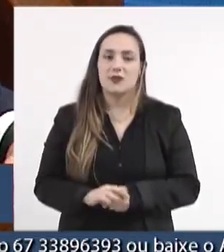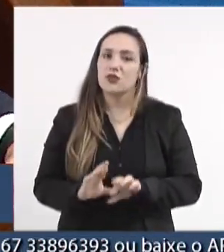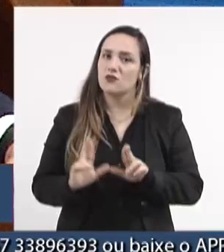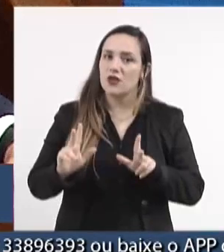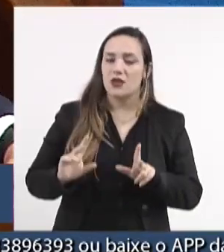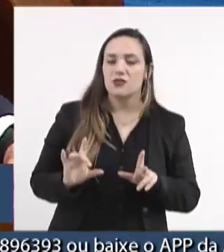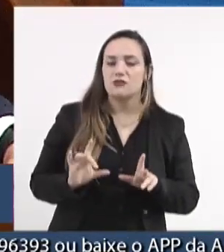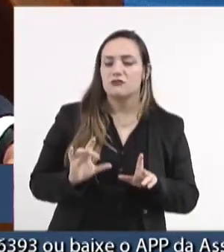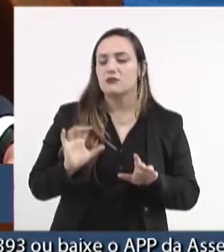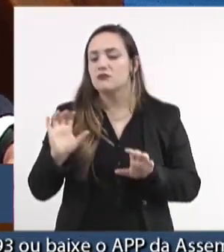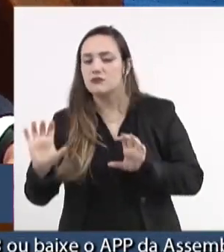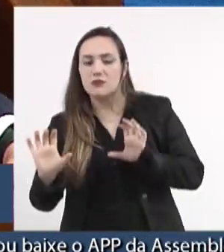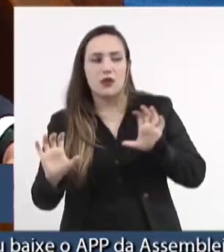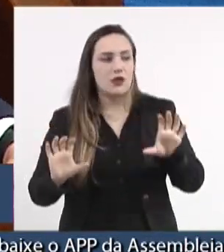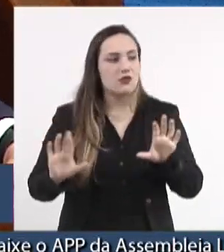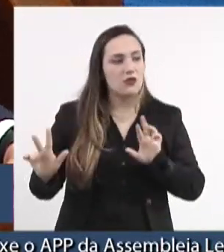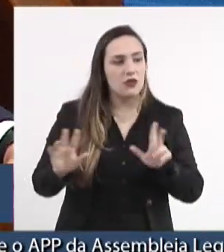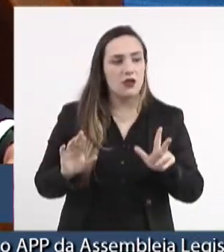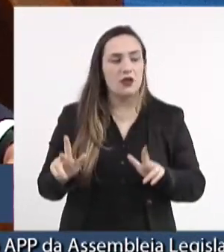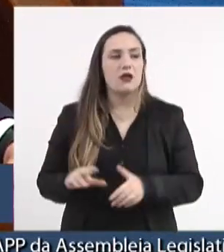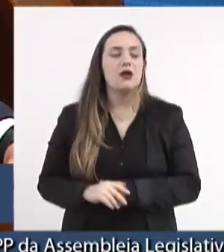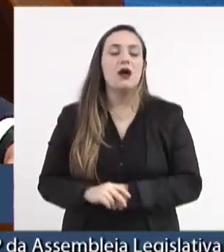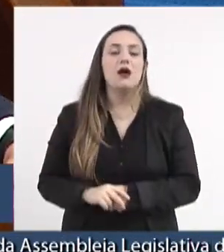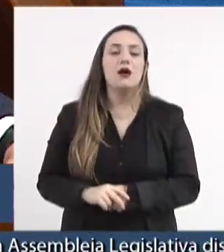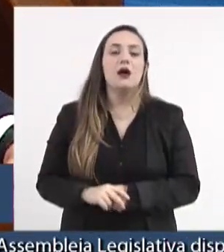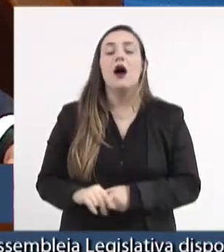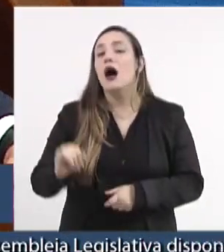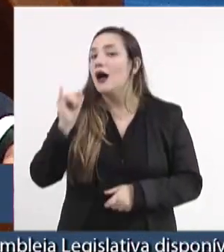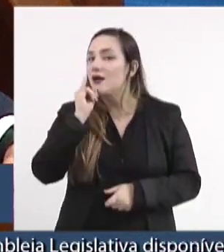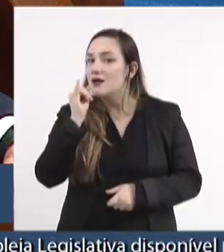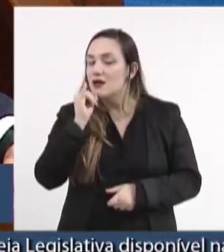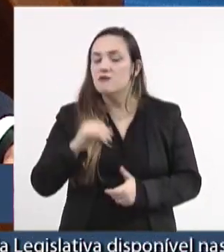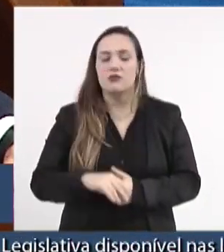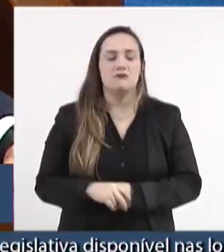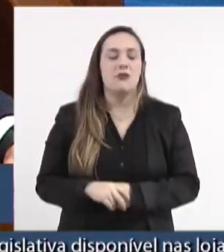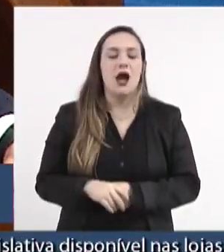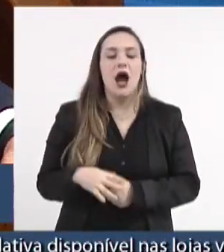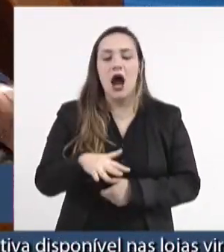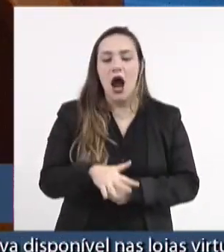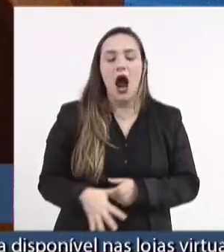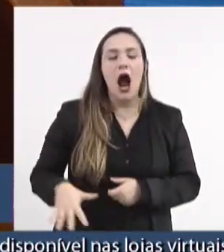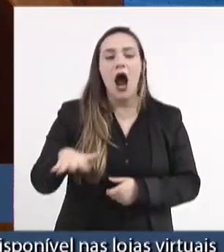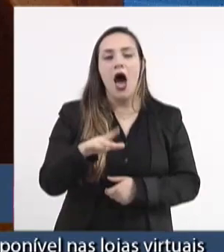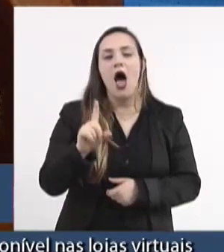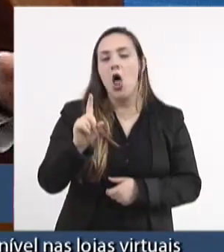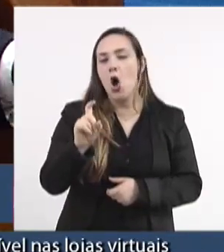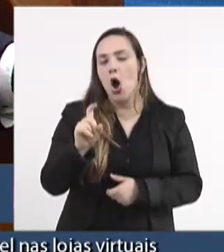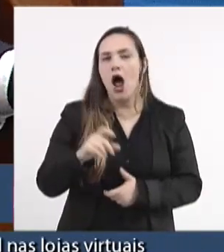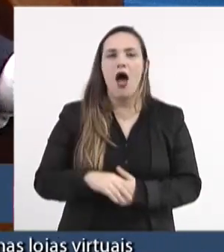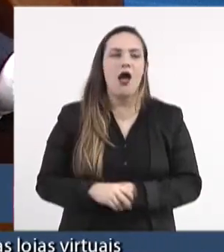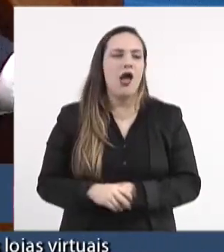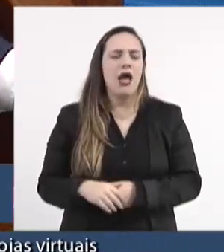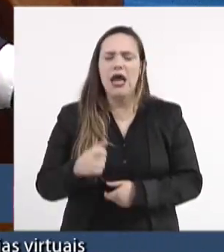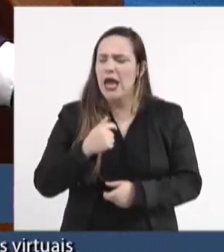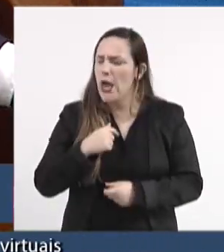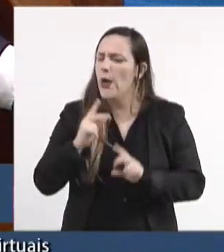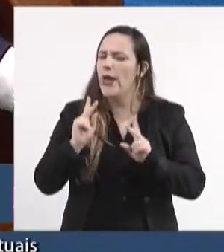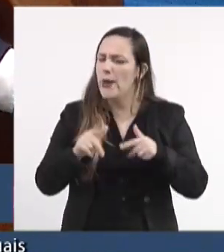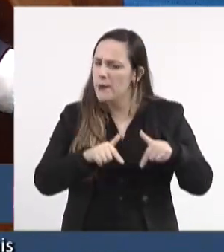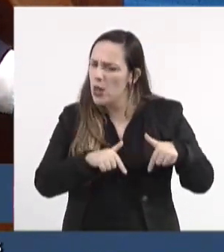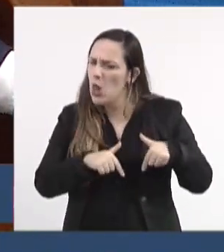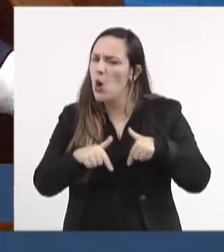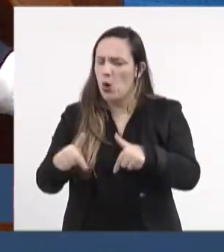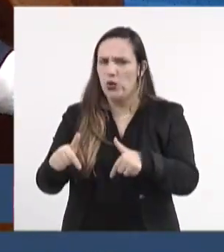para outra. E no caso de Dourados, o que eu já tenho militado, e